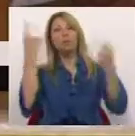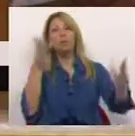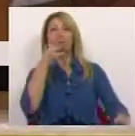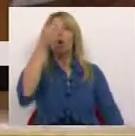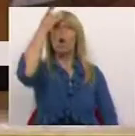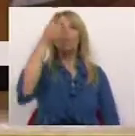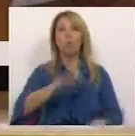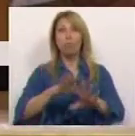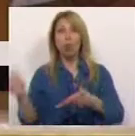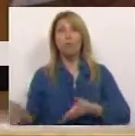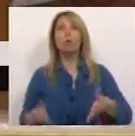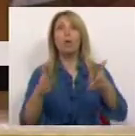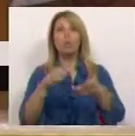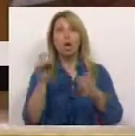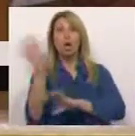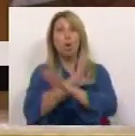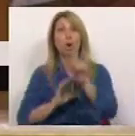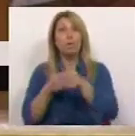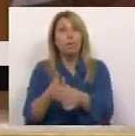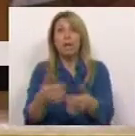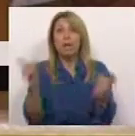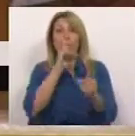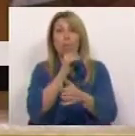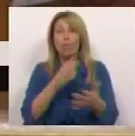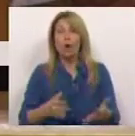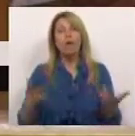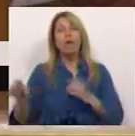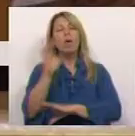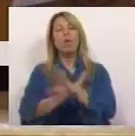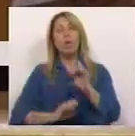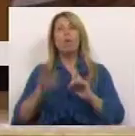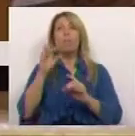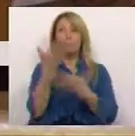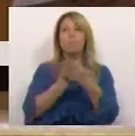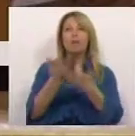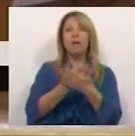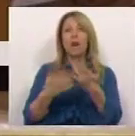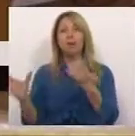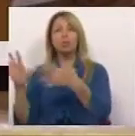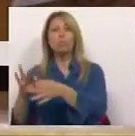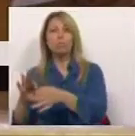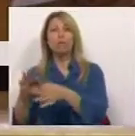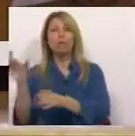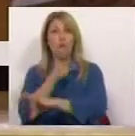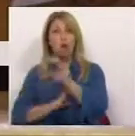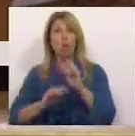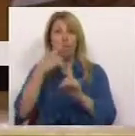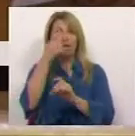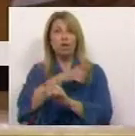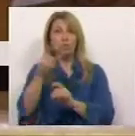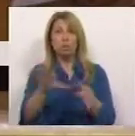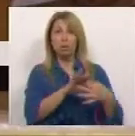sobre o caminho que a Europa está a seguir. Uma Europa cada vez mais dos mercados e cada vez menos a Europa das pessoas, dos